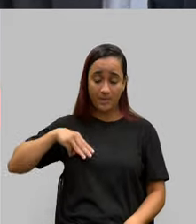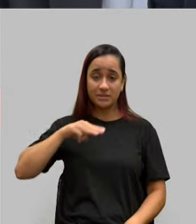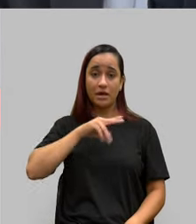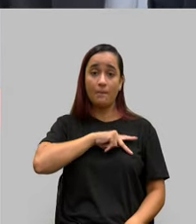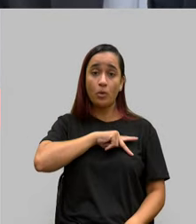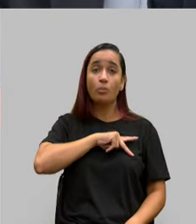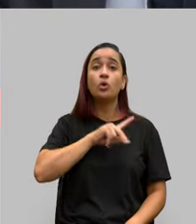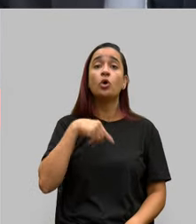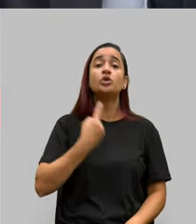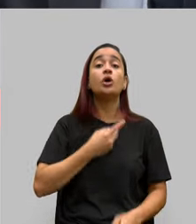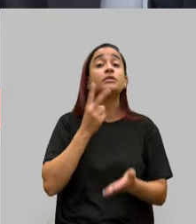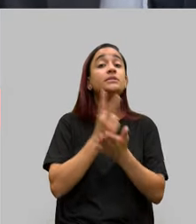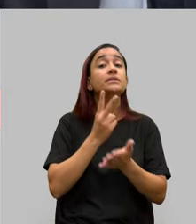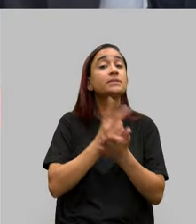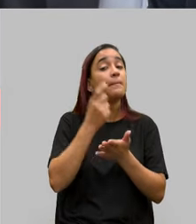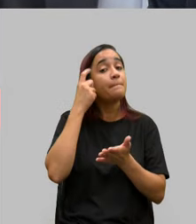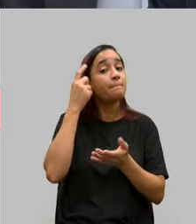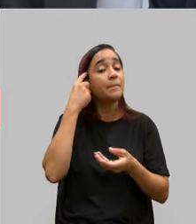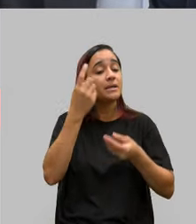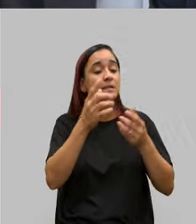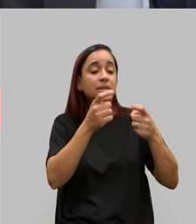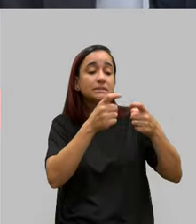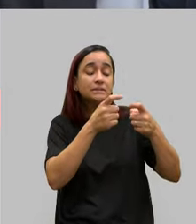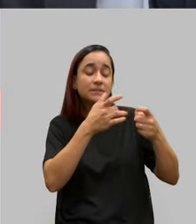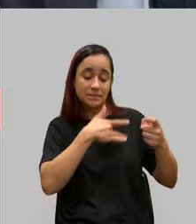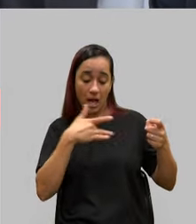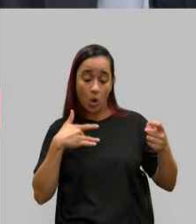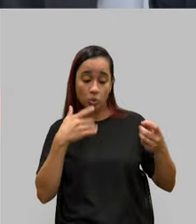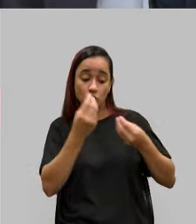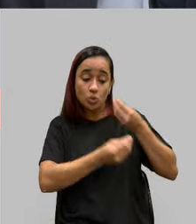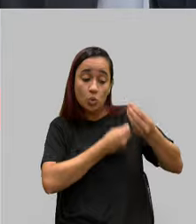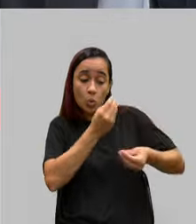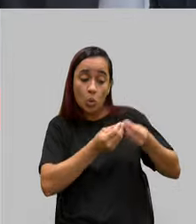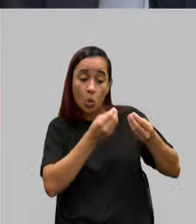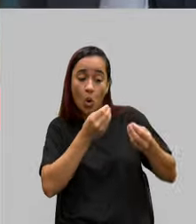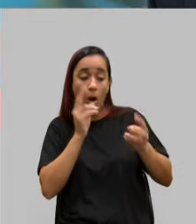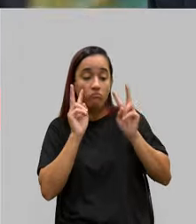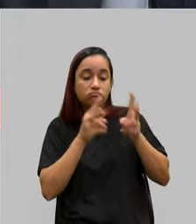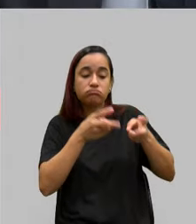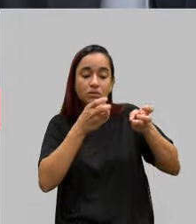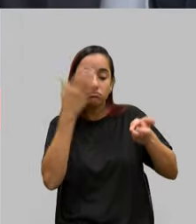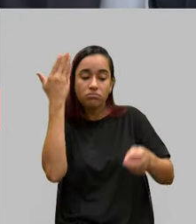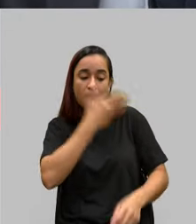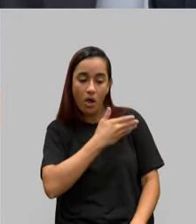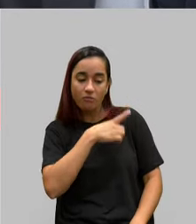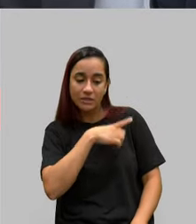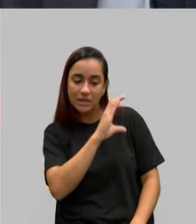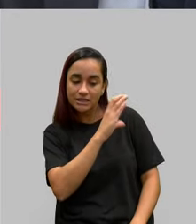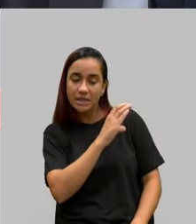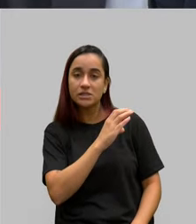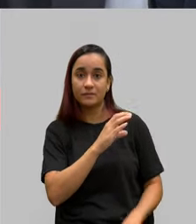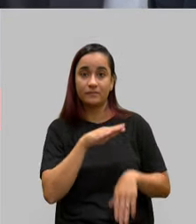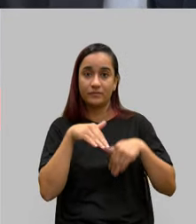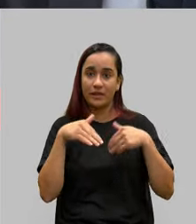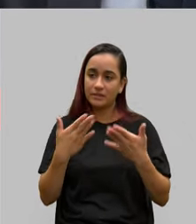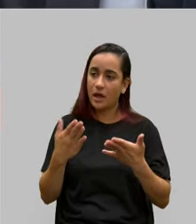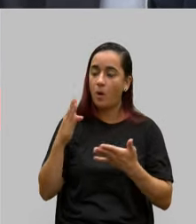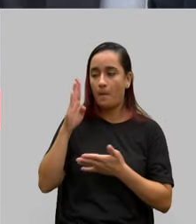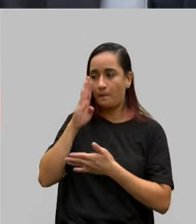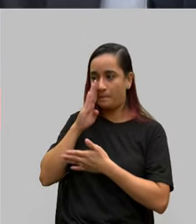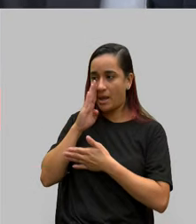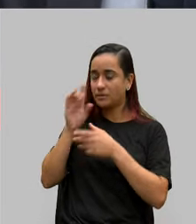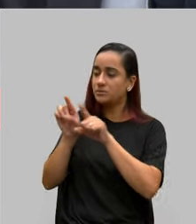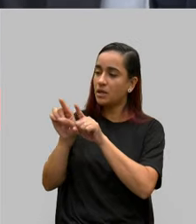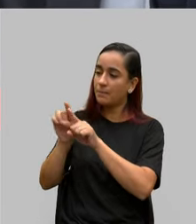Saúde baseada em evidências E aí deputada Beatriz eh como desmarcadores eu quero